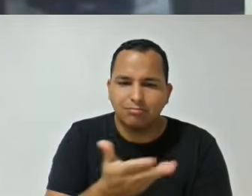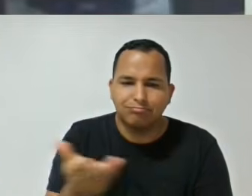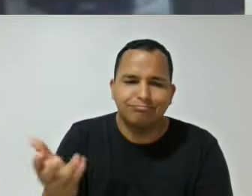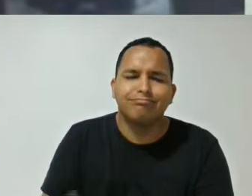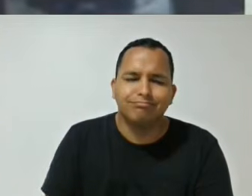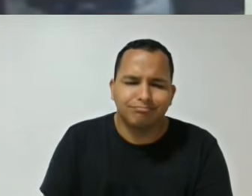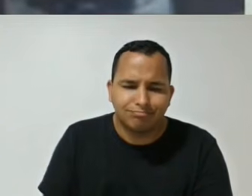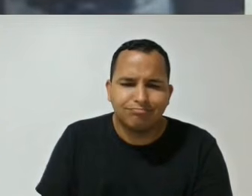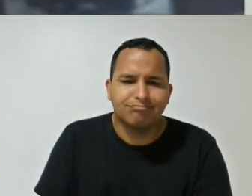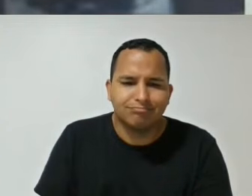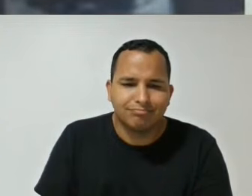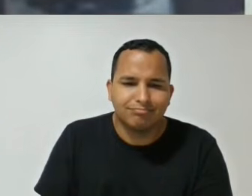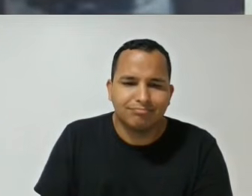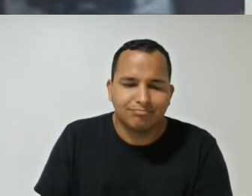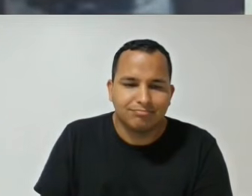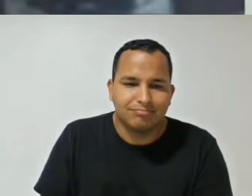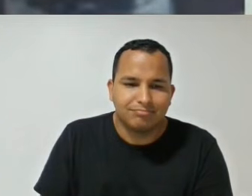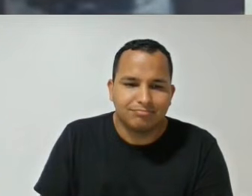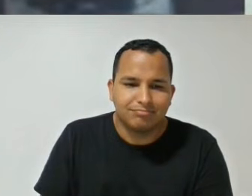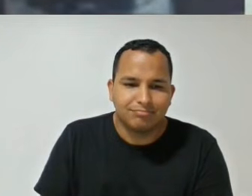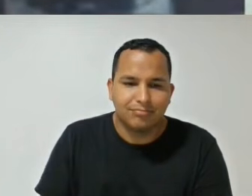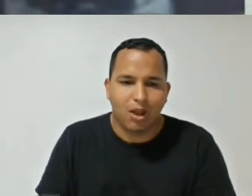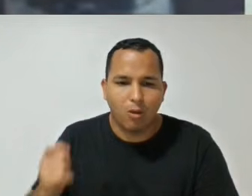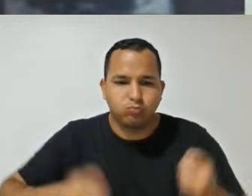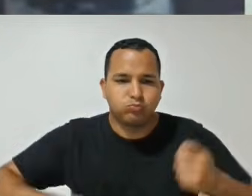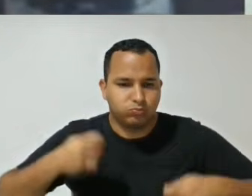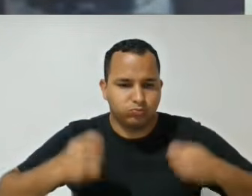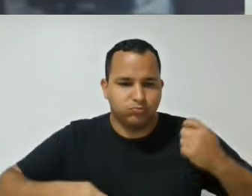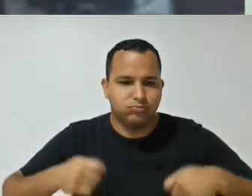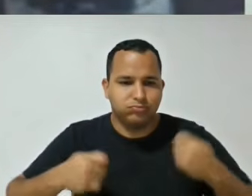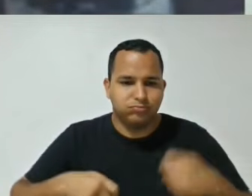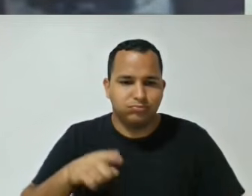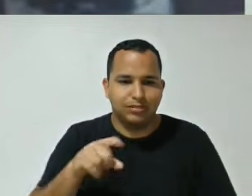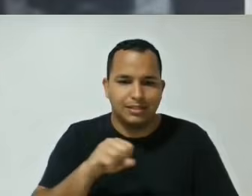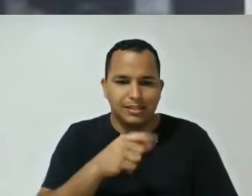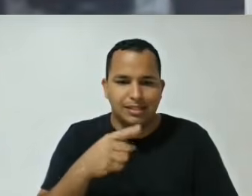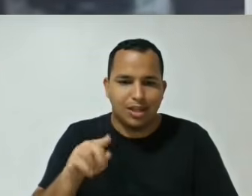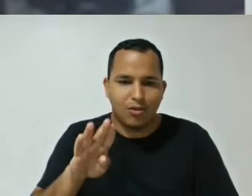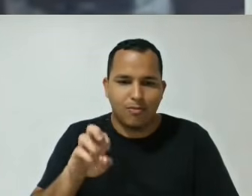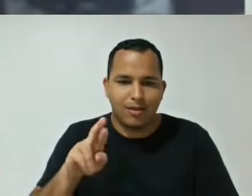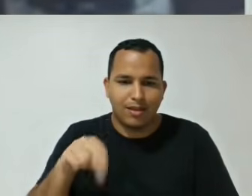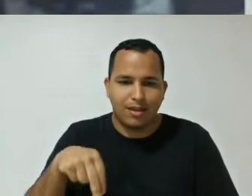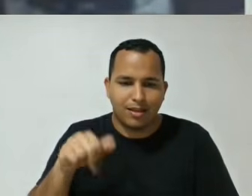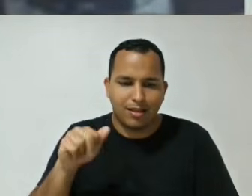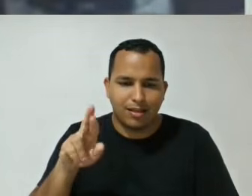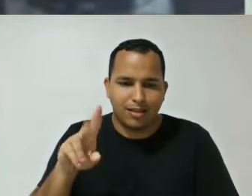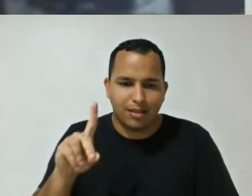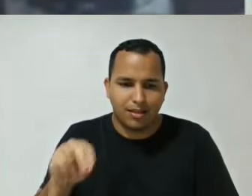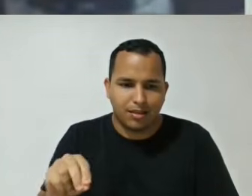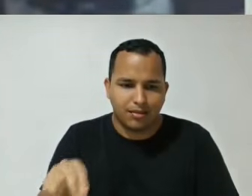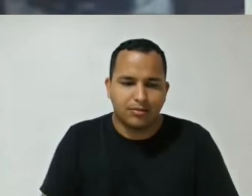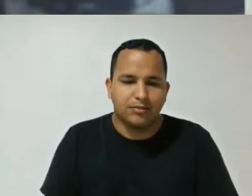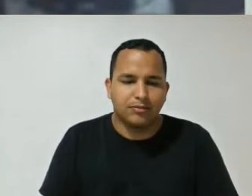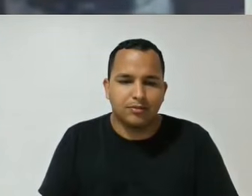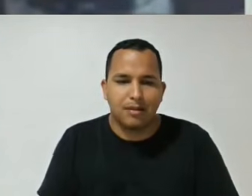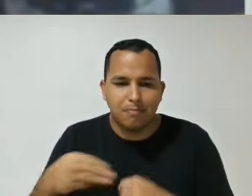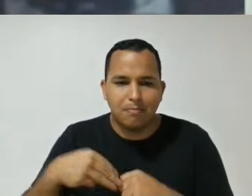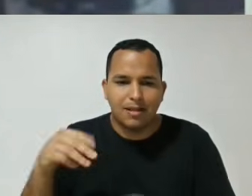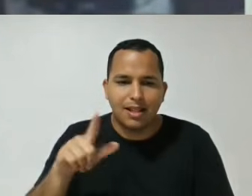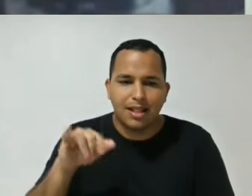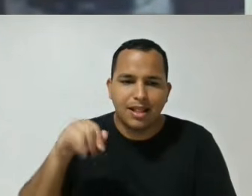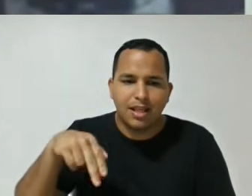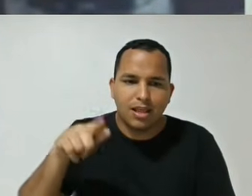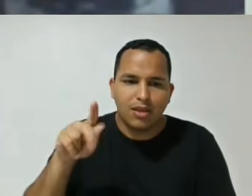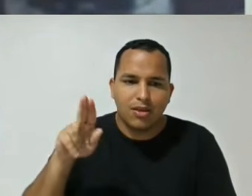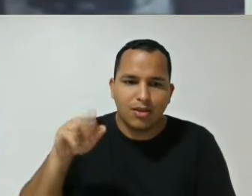né? Aos tambores aí do São Bernardo. Cadê Mestre Linguinha aí, hein? Mestre Linguinha era tão magrinho que